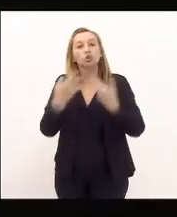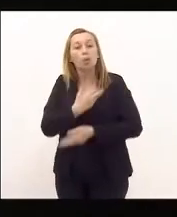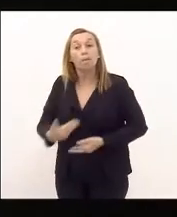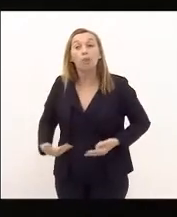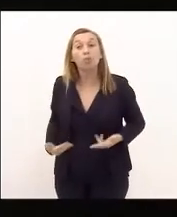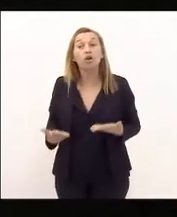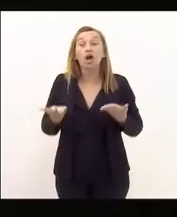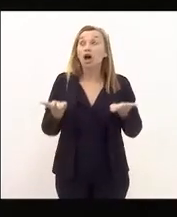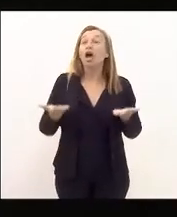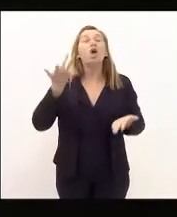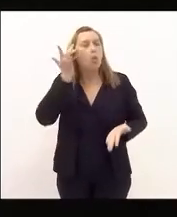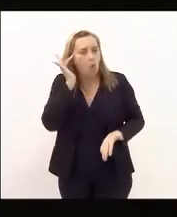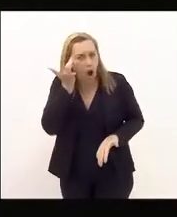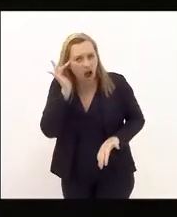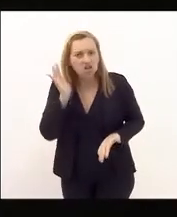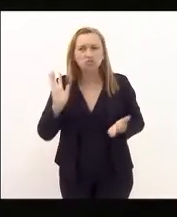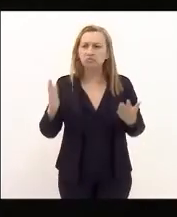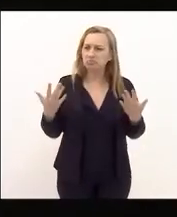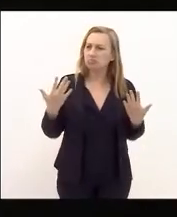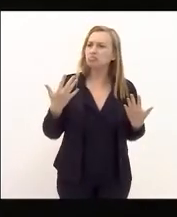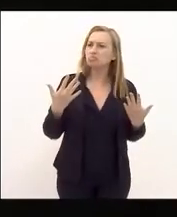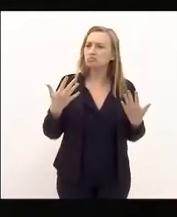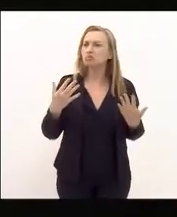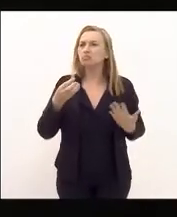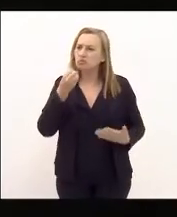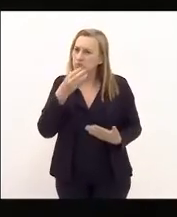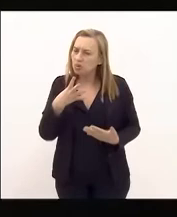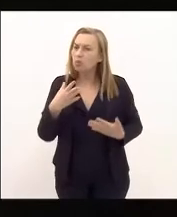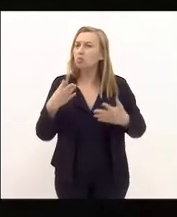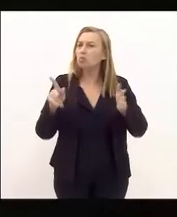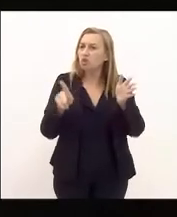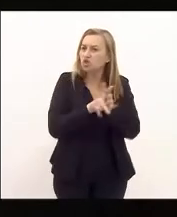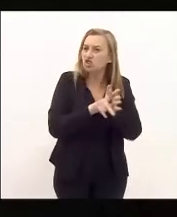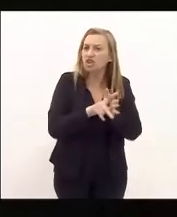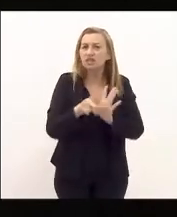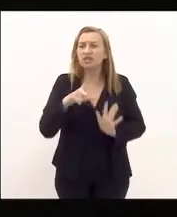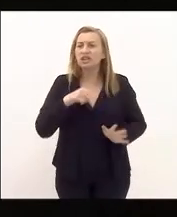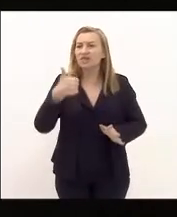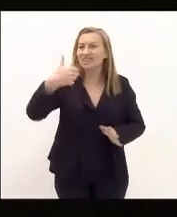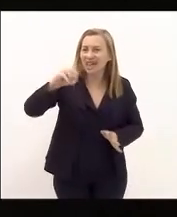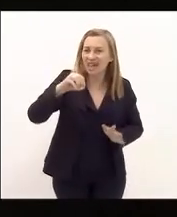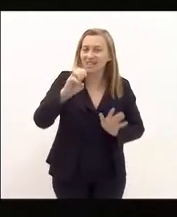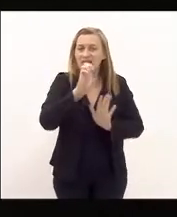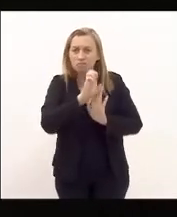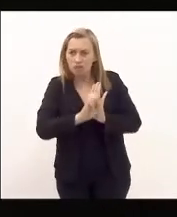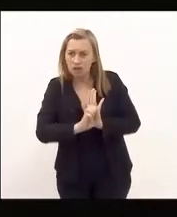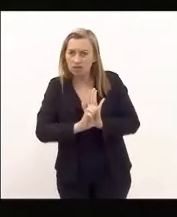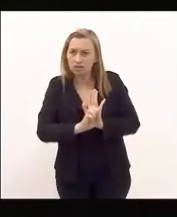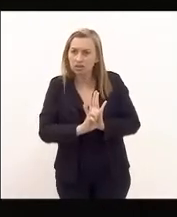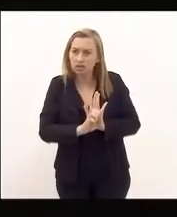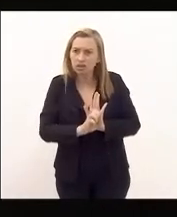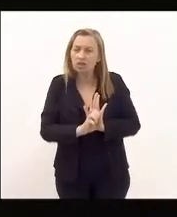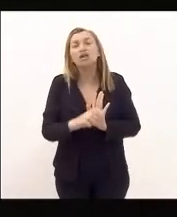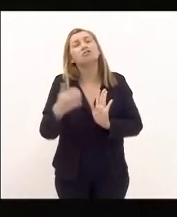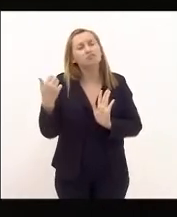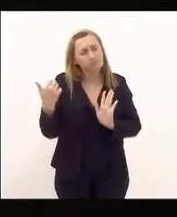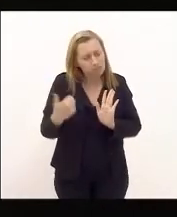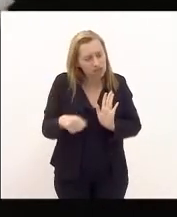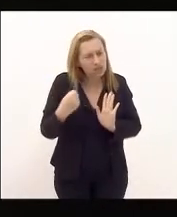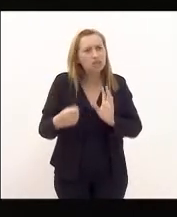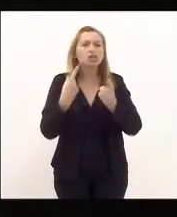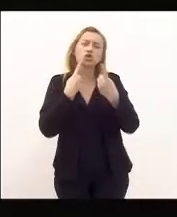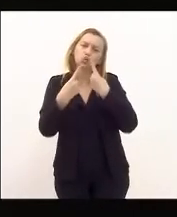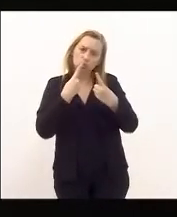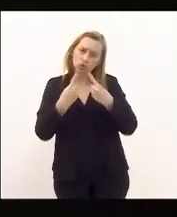porque eu acho até louvável isso. O projeto teve 10 emendas e a gente precisa